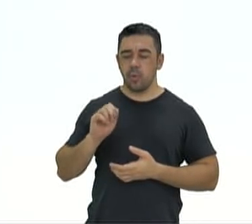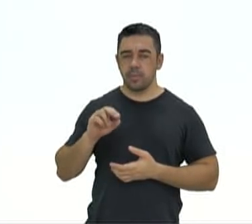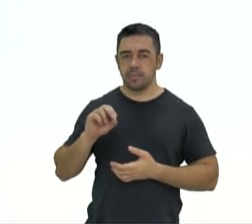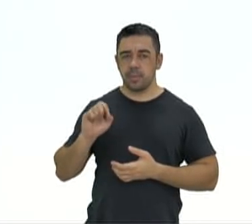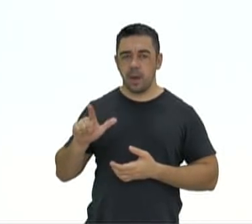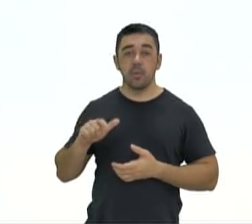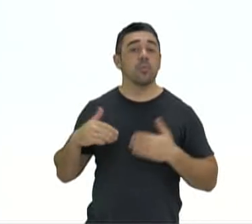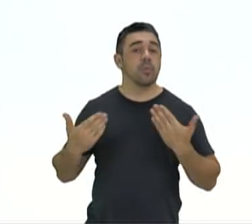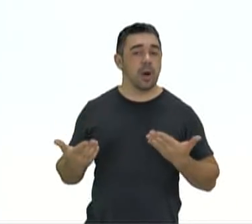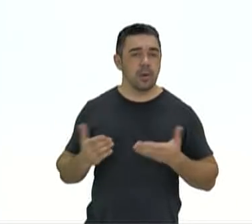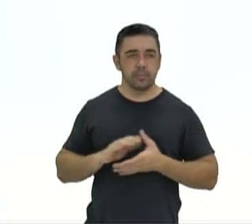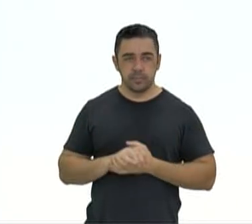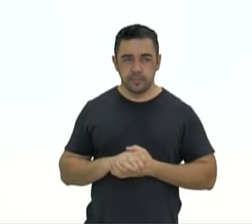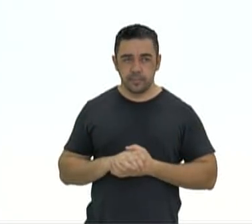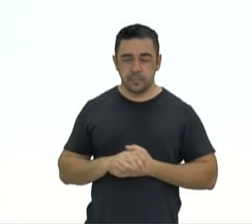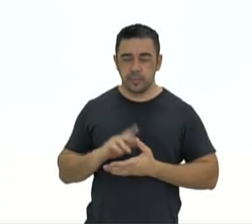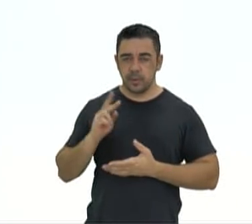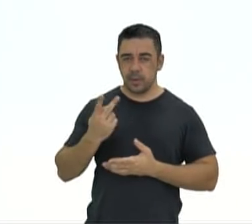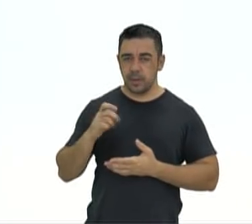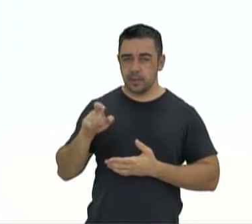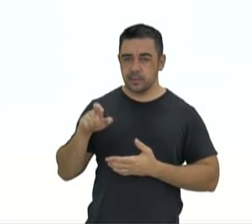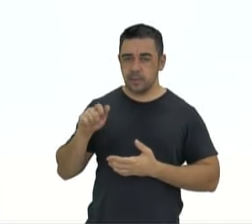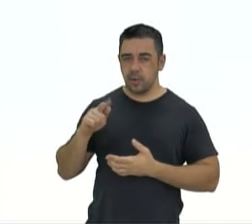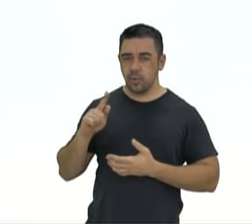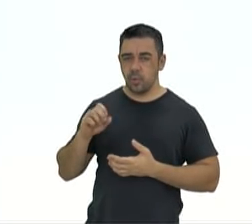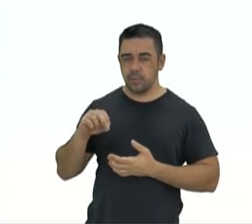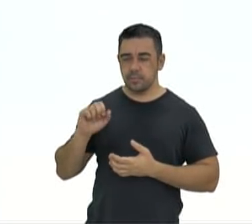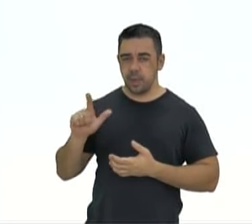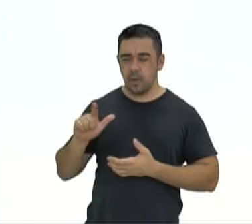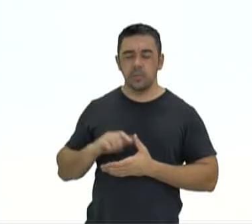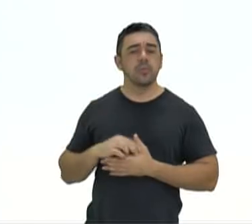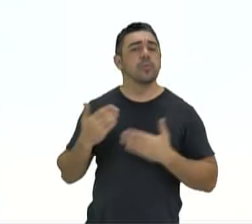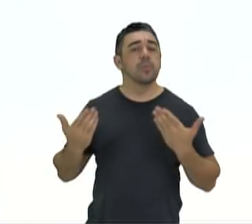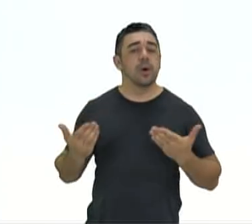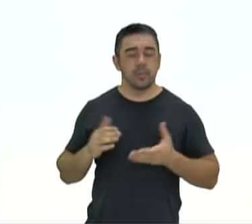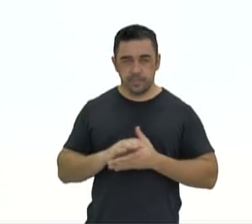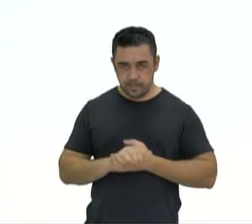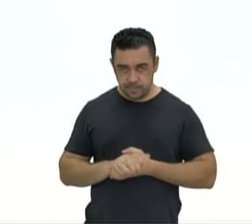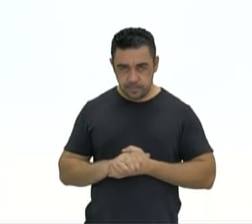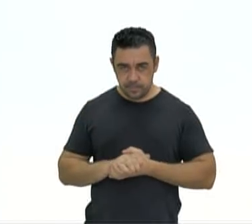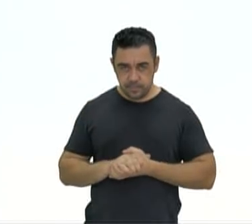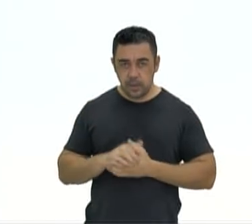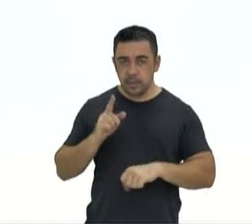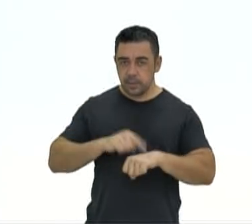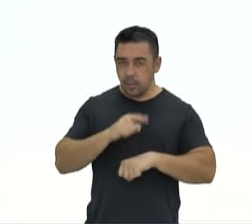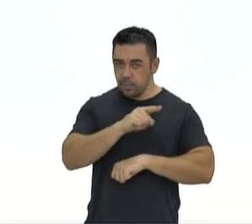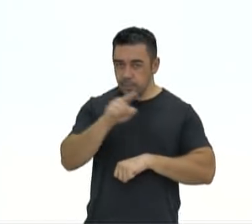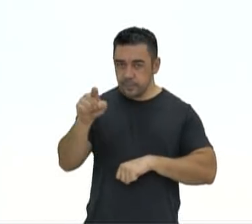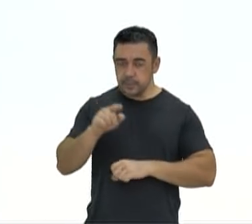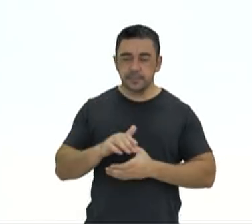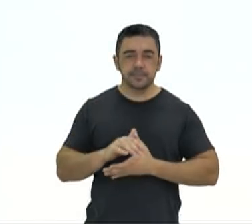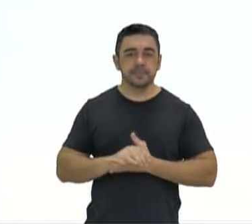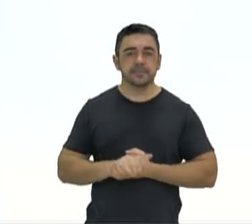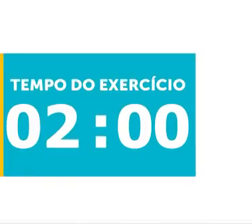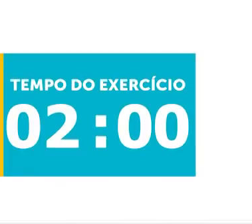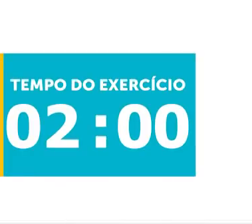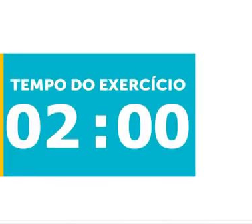com qual dessas figuras? E prisma hexagonal, com qual dessas figuras? Tempo para vocês.